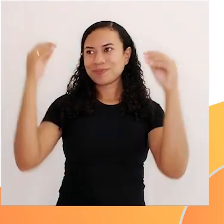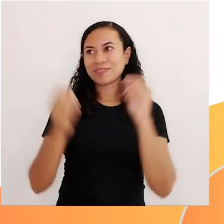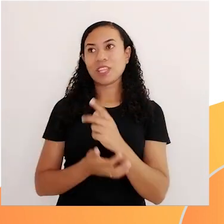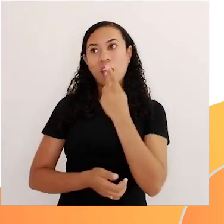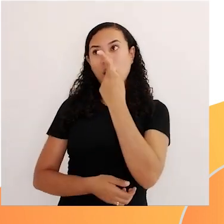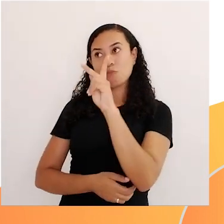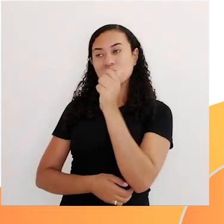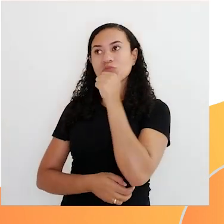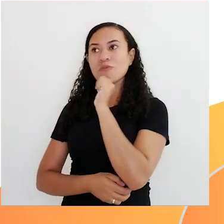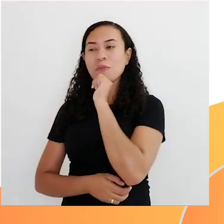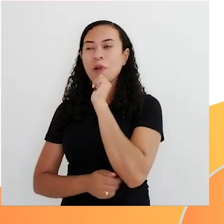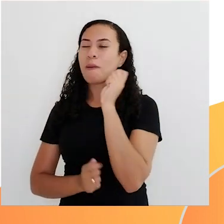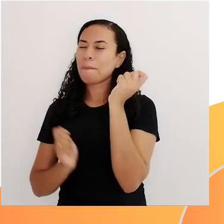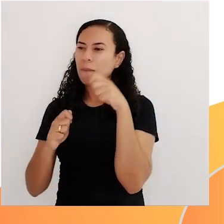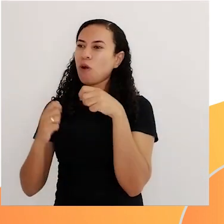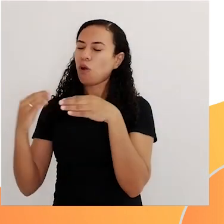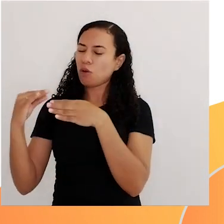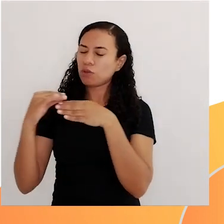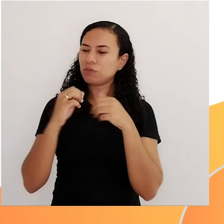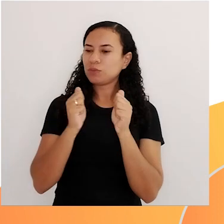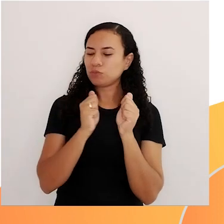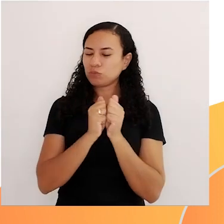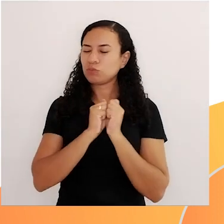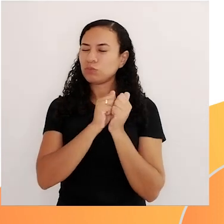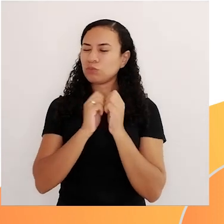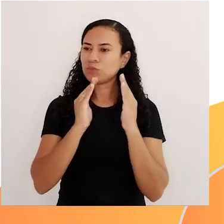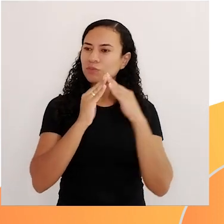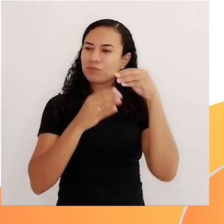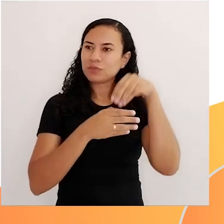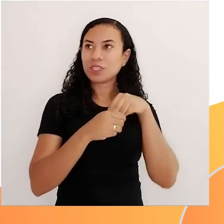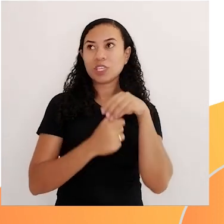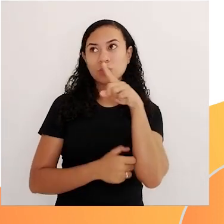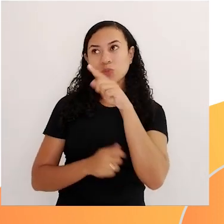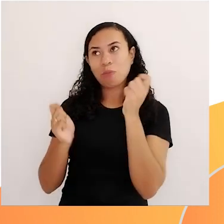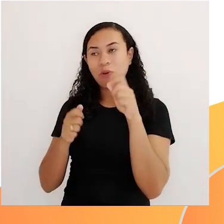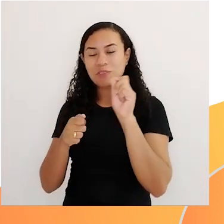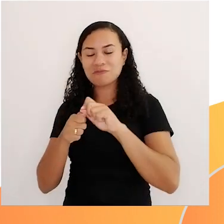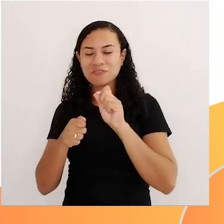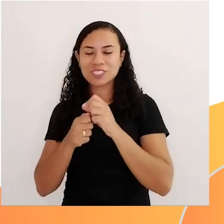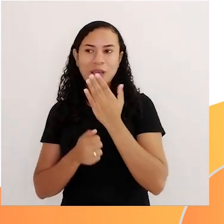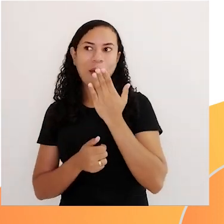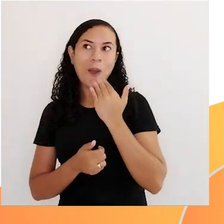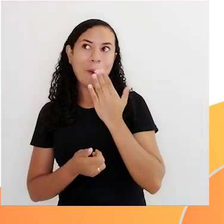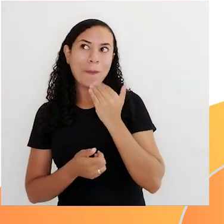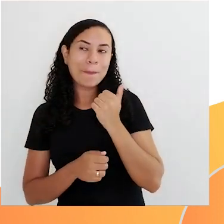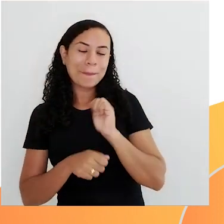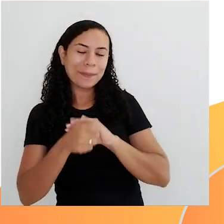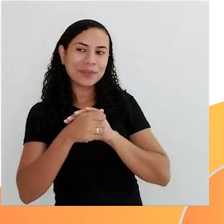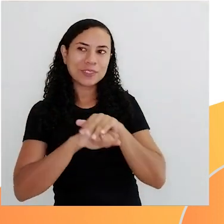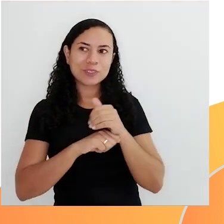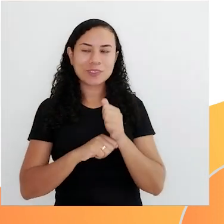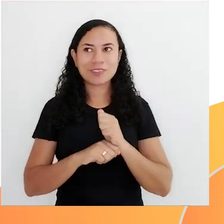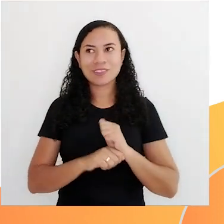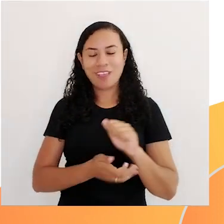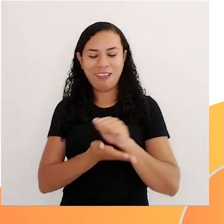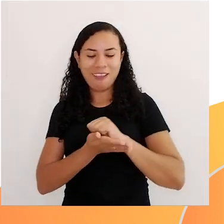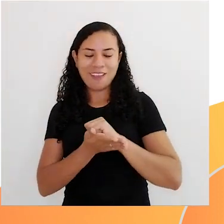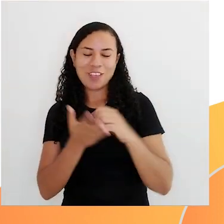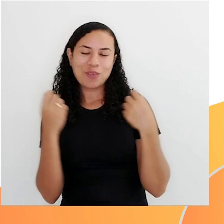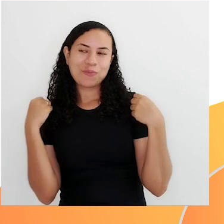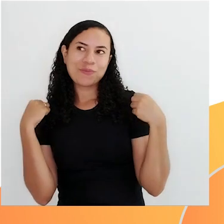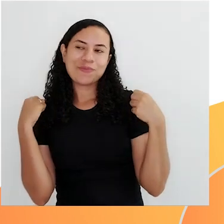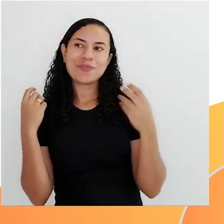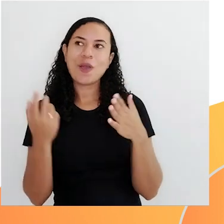mãe poderia vir morar conosco e tu poderias preparar o meu jantar, lavar as minhas